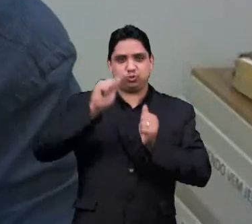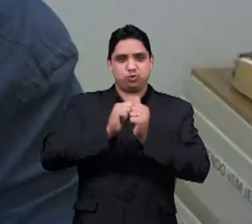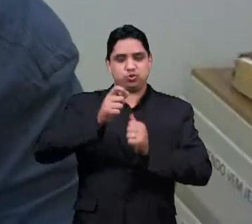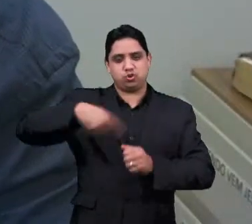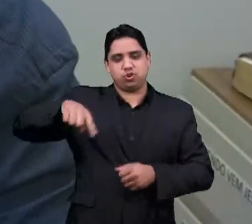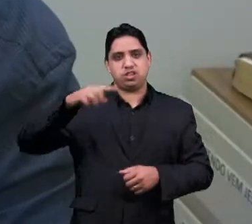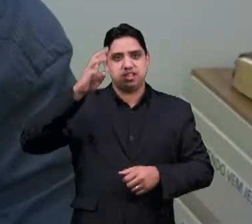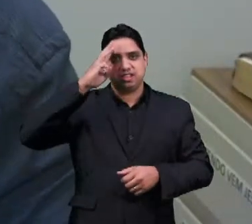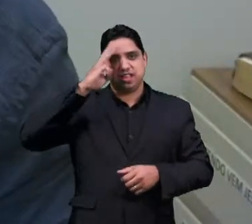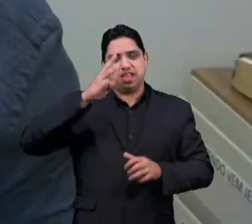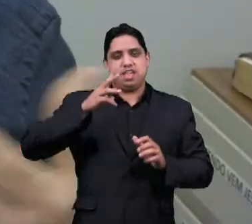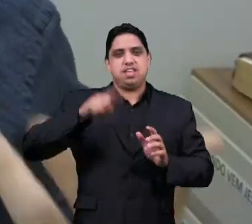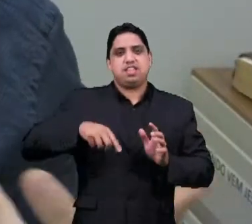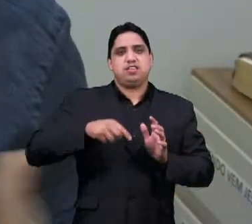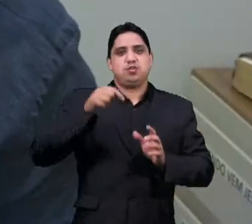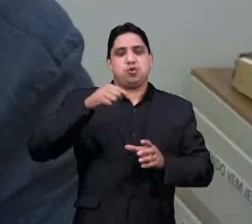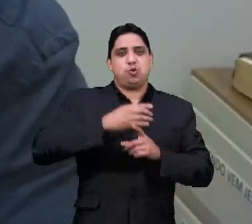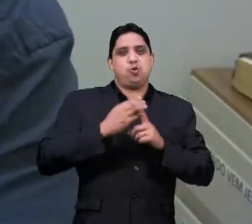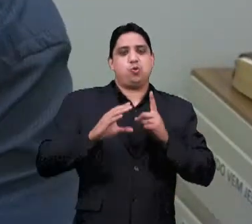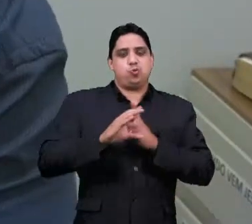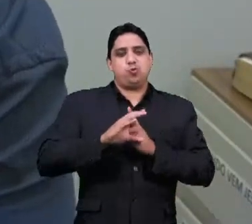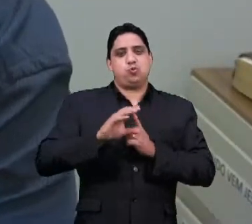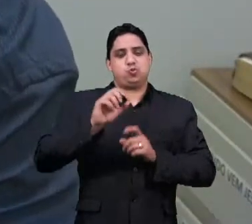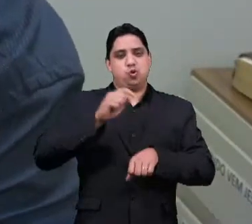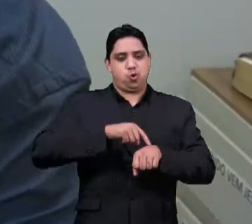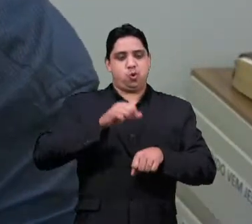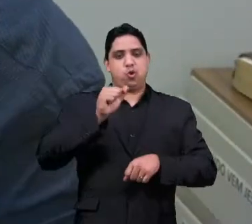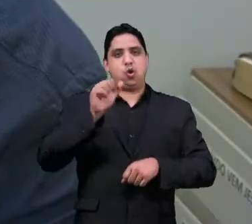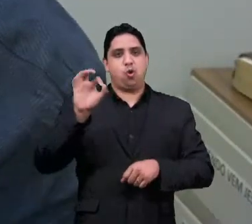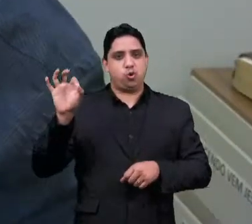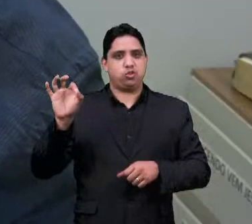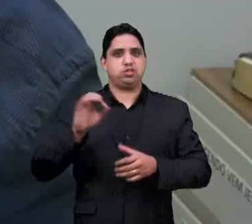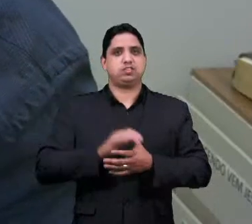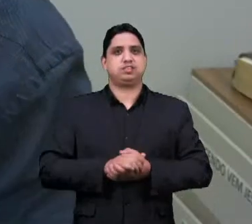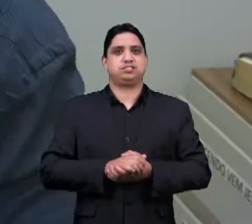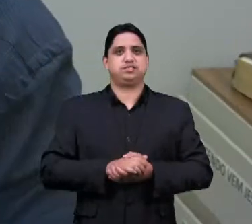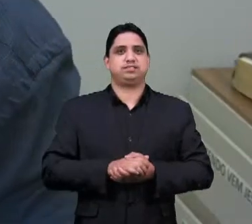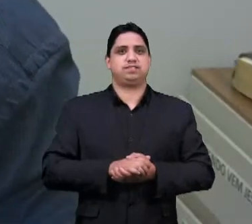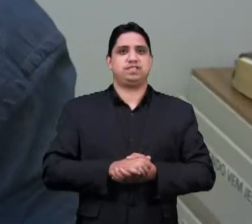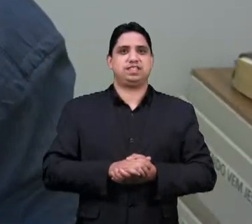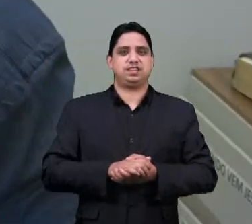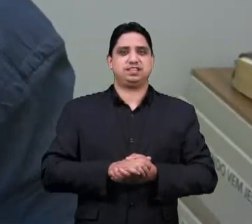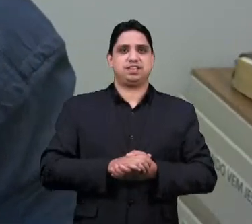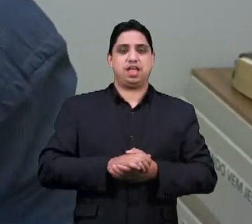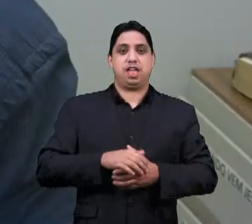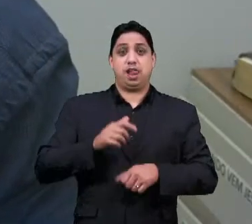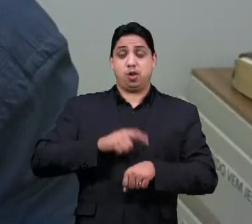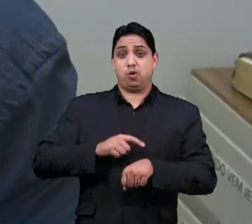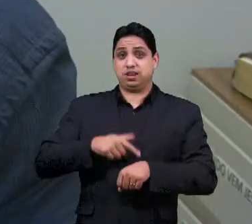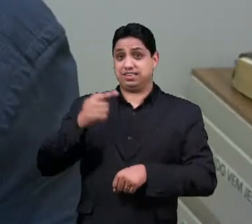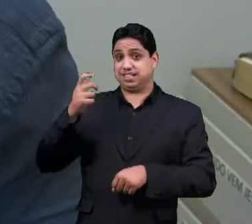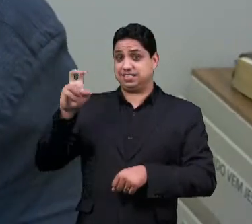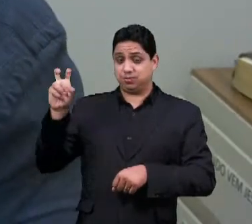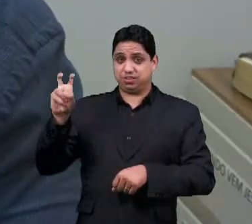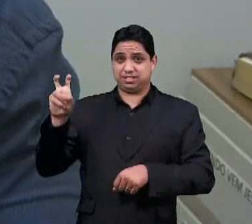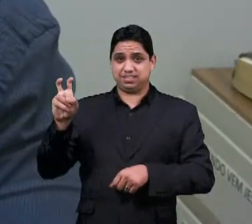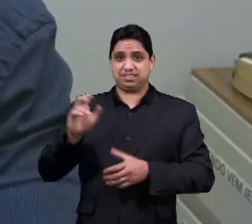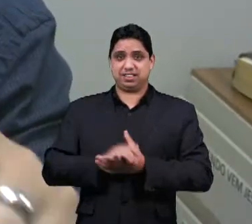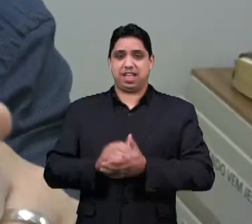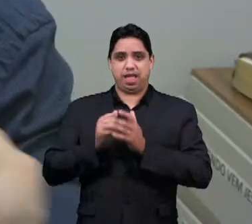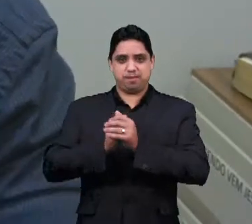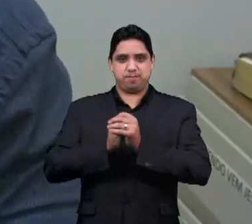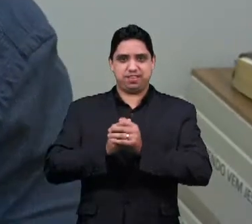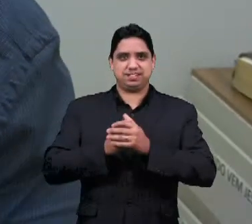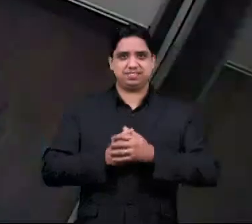terça-feira aqui no pré-culto, né, pastor? E também trazendo a palavra. Pastor, 19h55. Olha, tempo já estourou. Amém. Muito. A gente